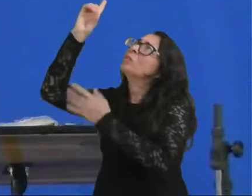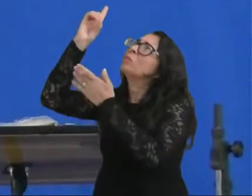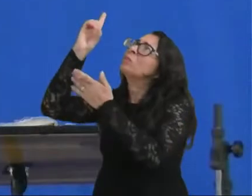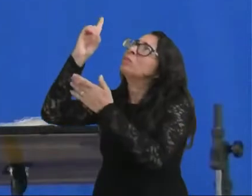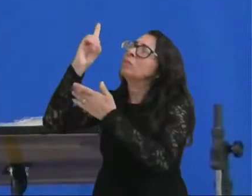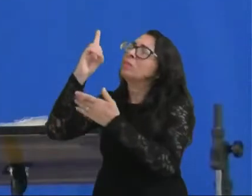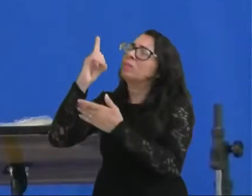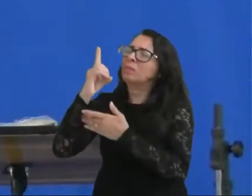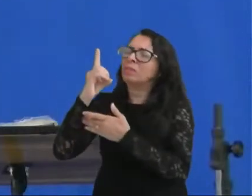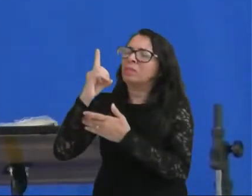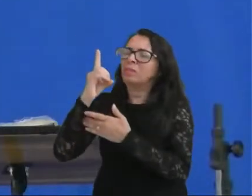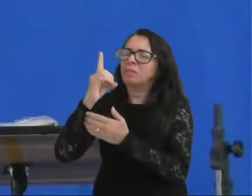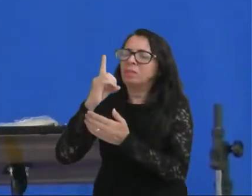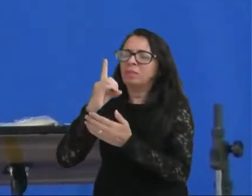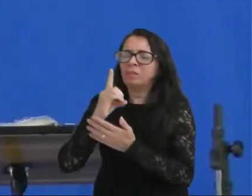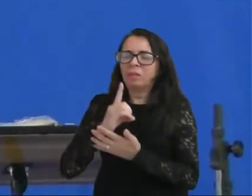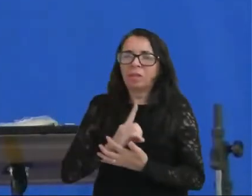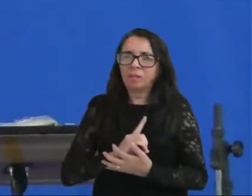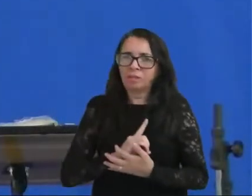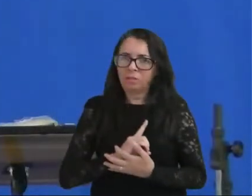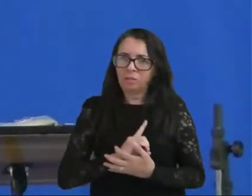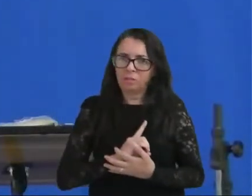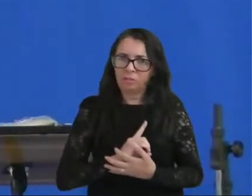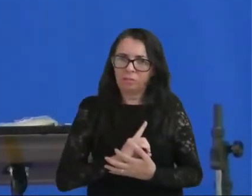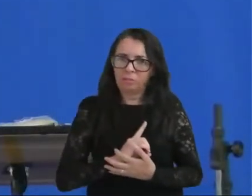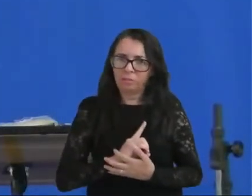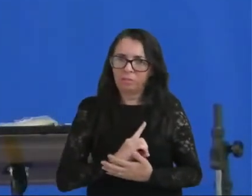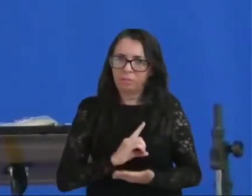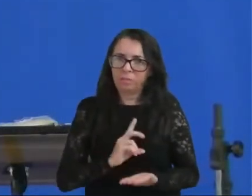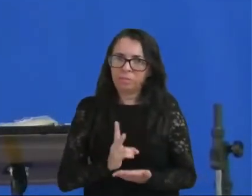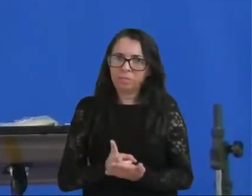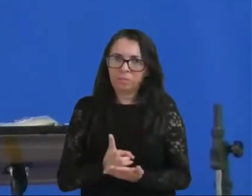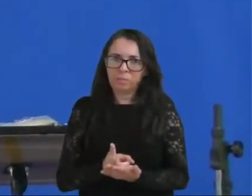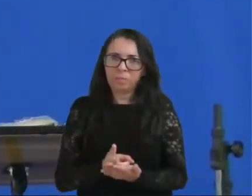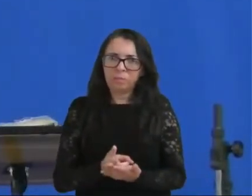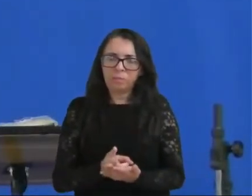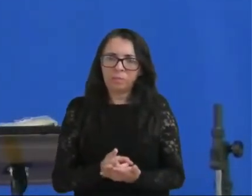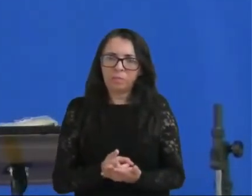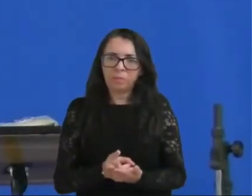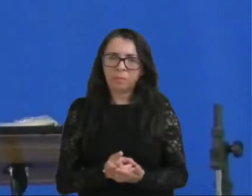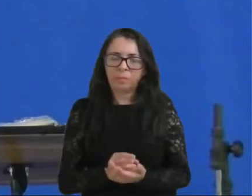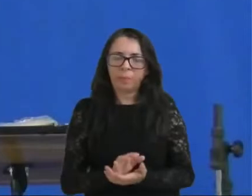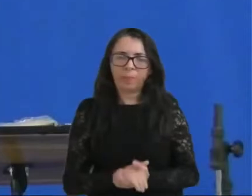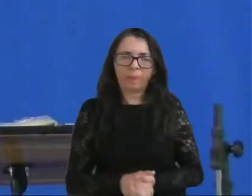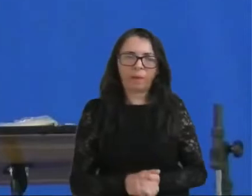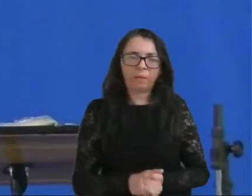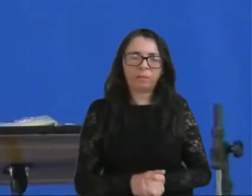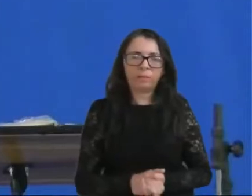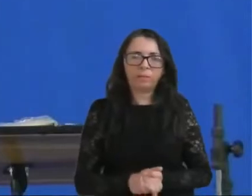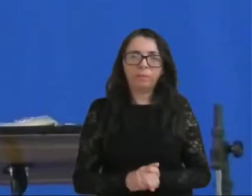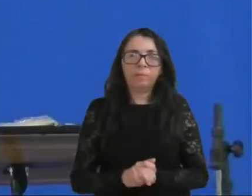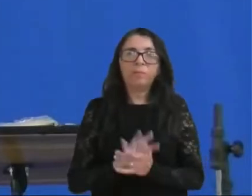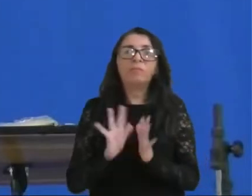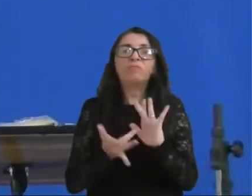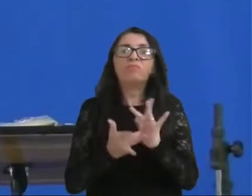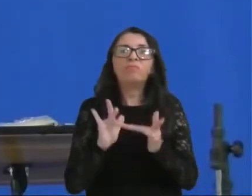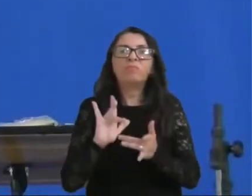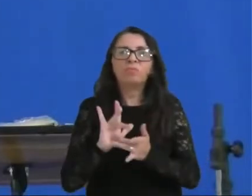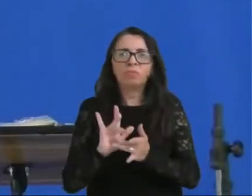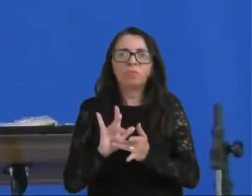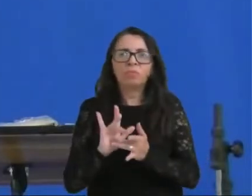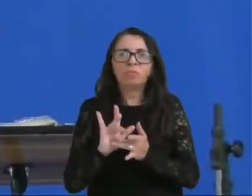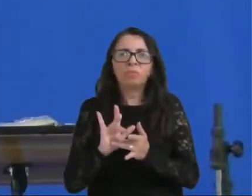Meu irmão, minha irmã, Jesus está sondando a sua vida. Jesus está